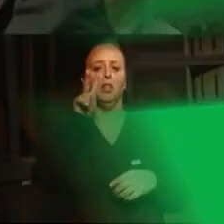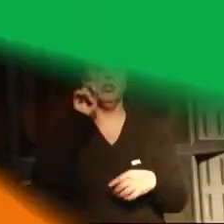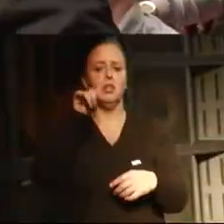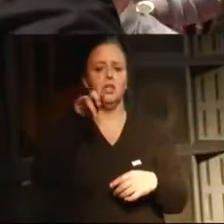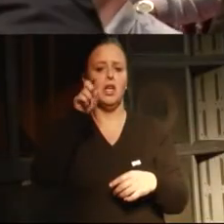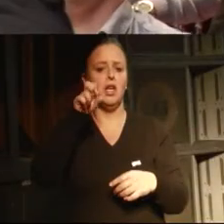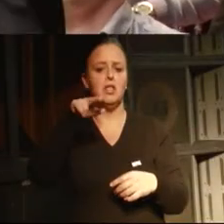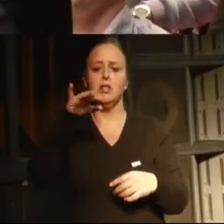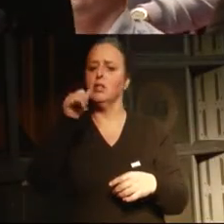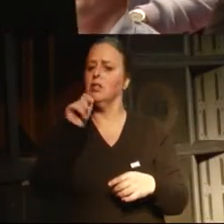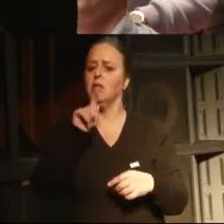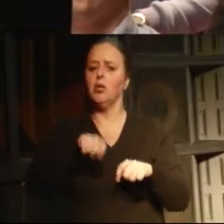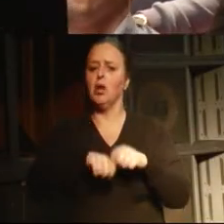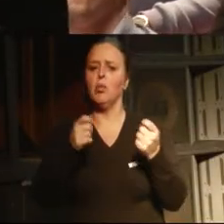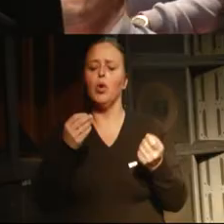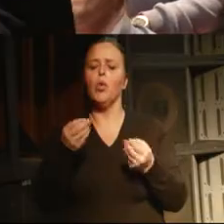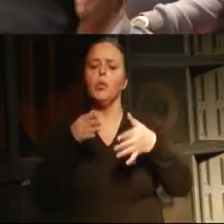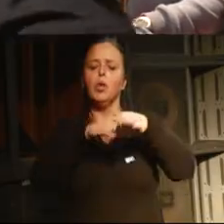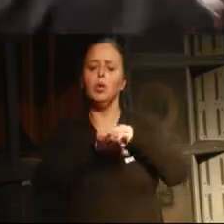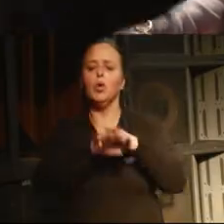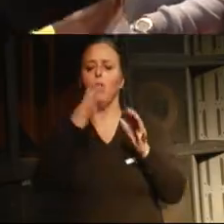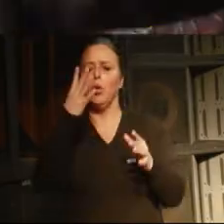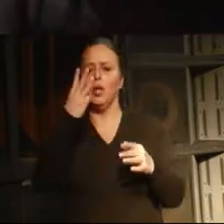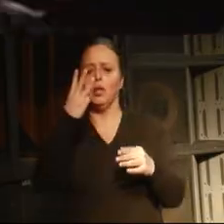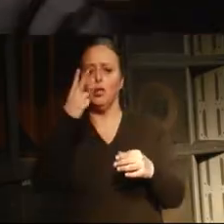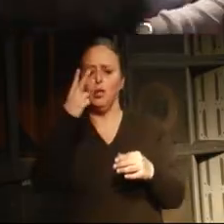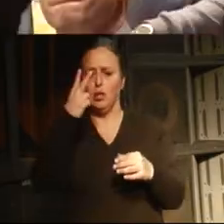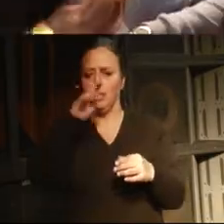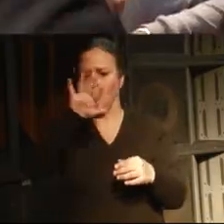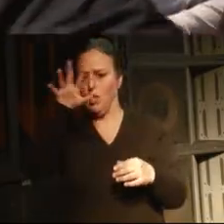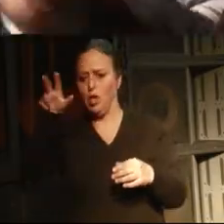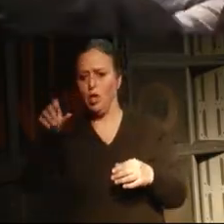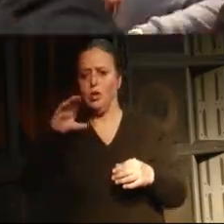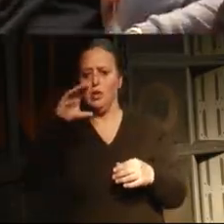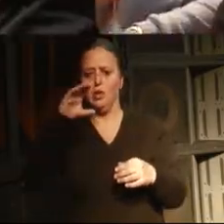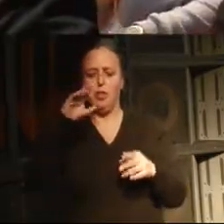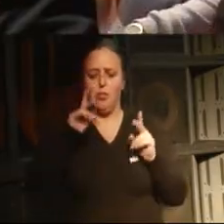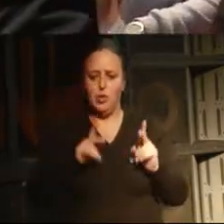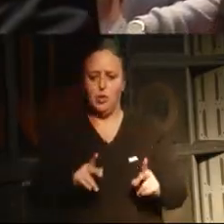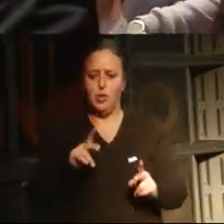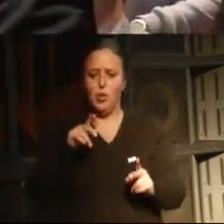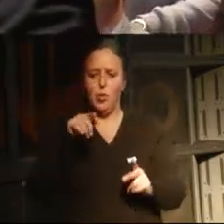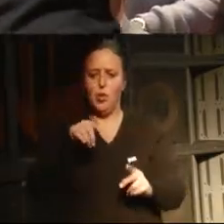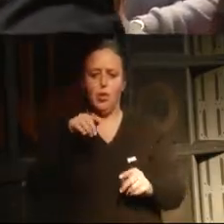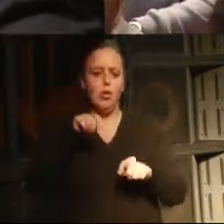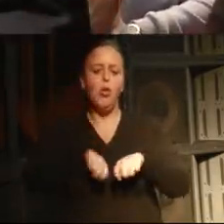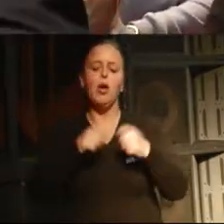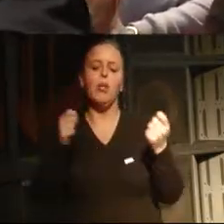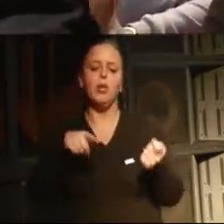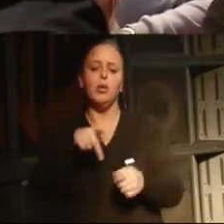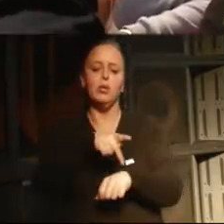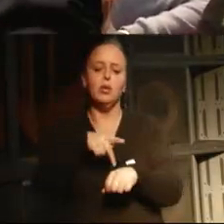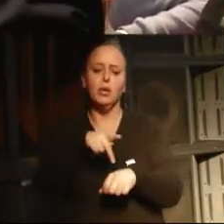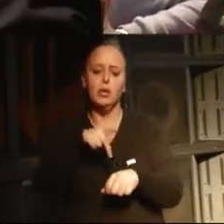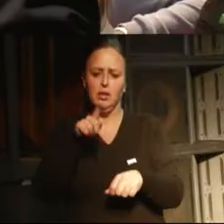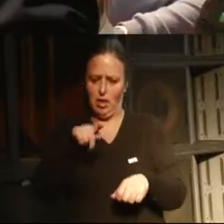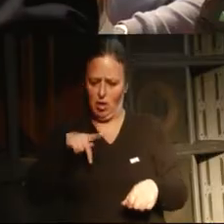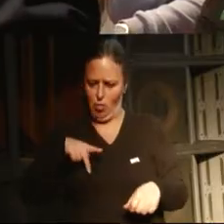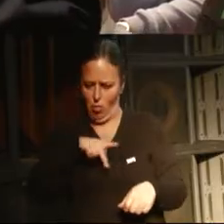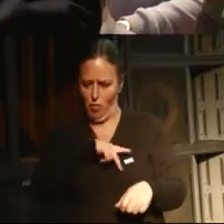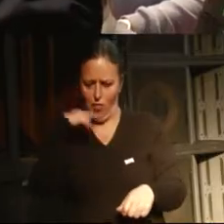Vitória como é que a inclusão de 42 milhões de pessoa para tragédia não que fosse país será que esse povo é